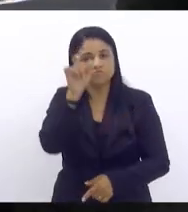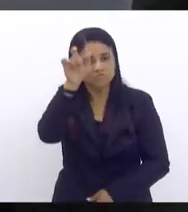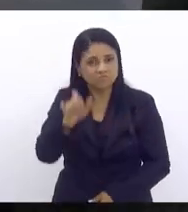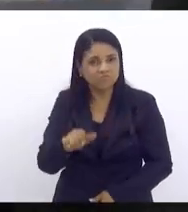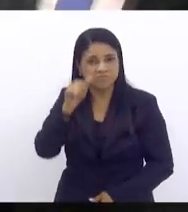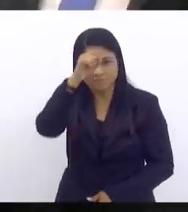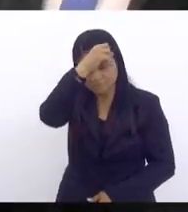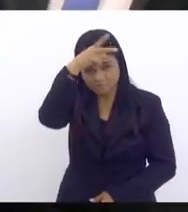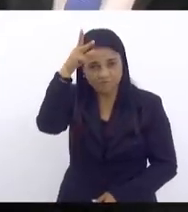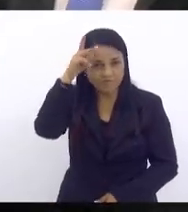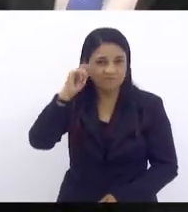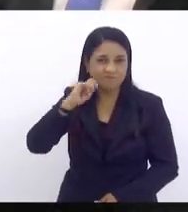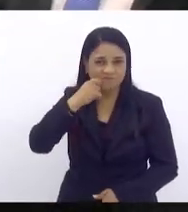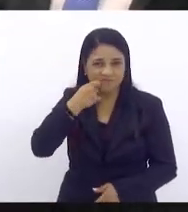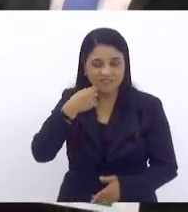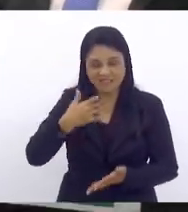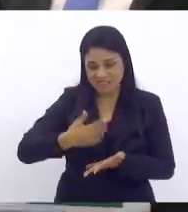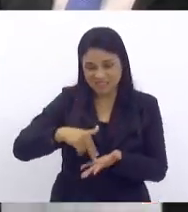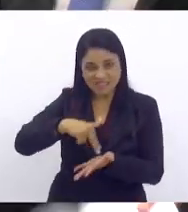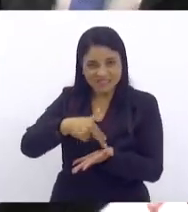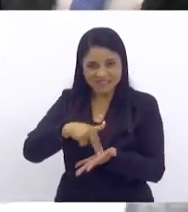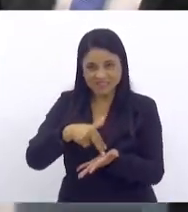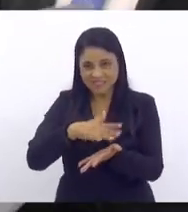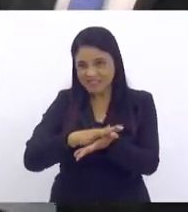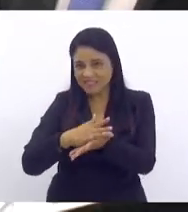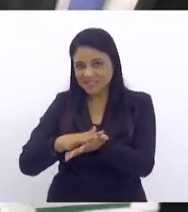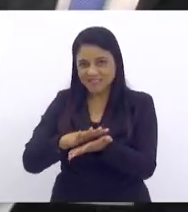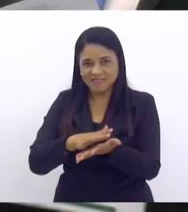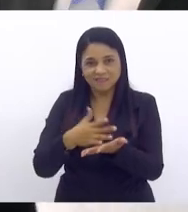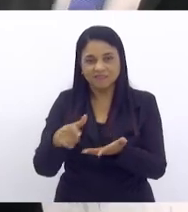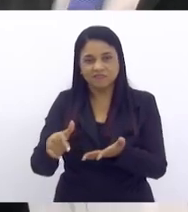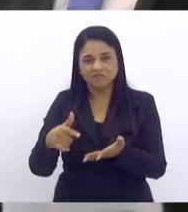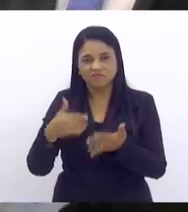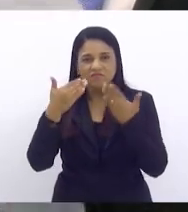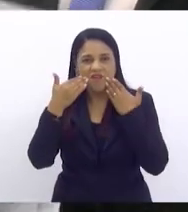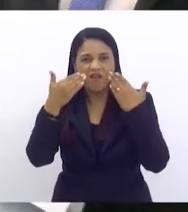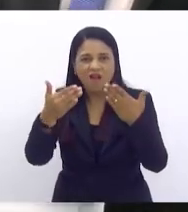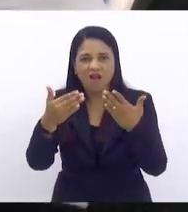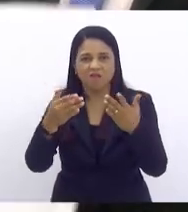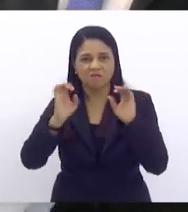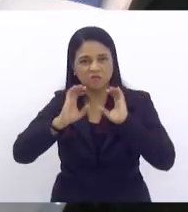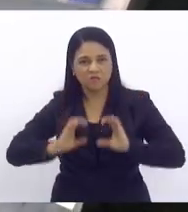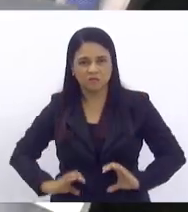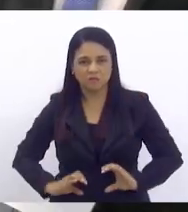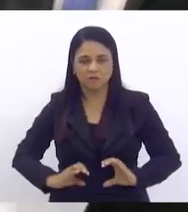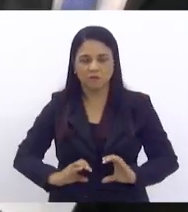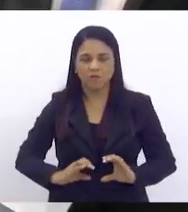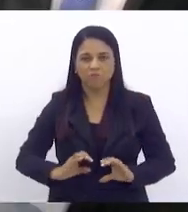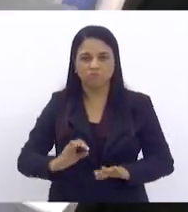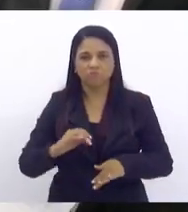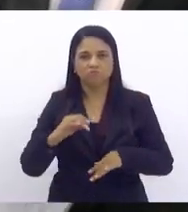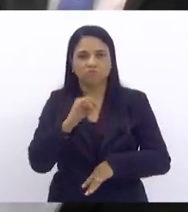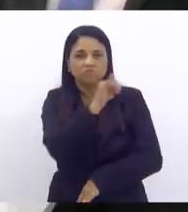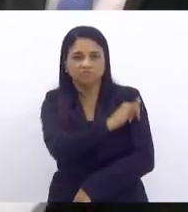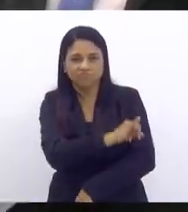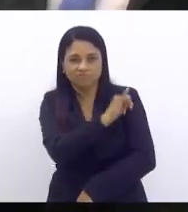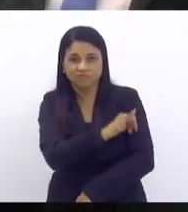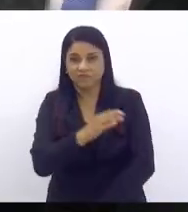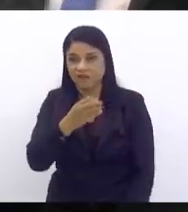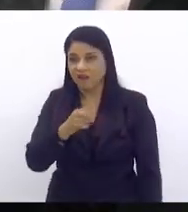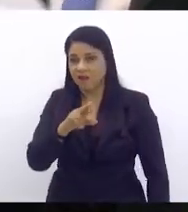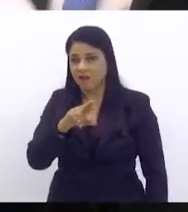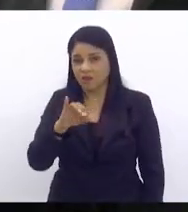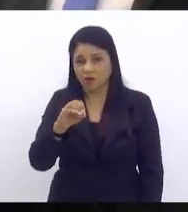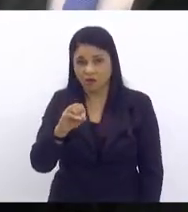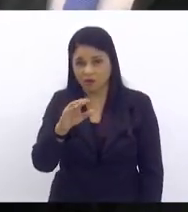estava lá sambando mais um dia na cara do cidadão carioca, ele precisa